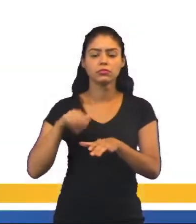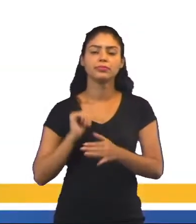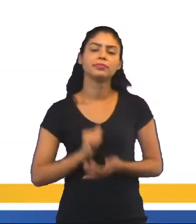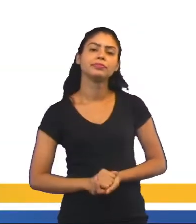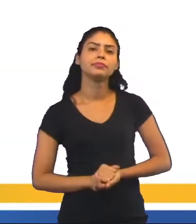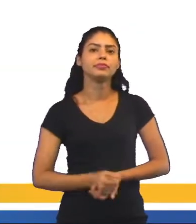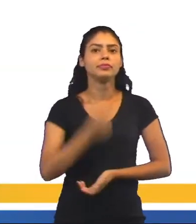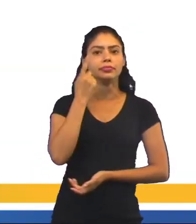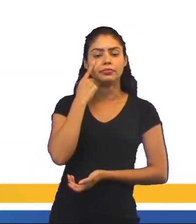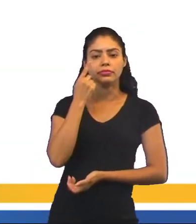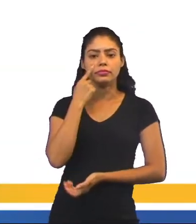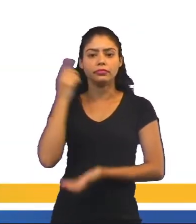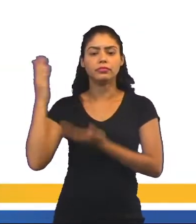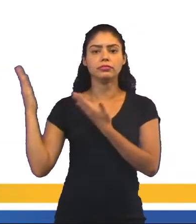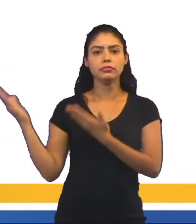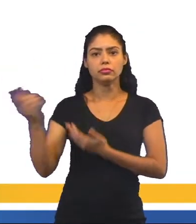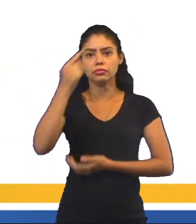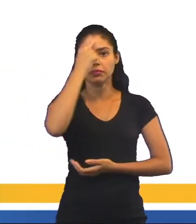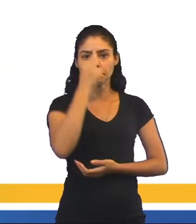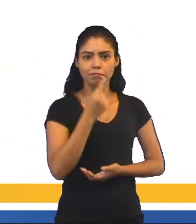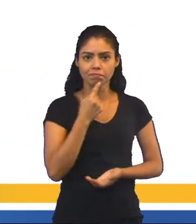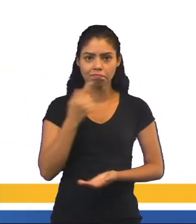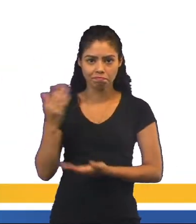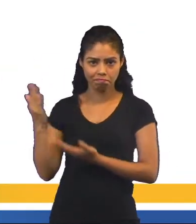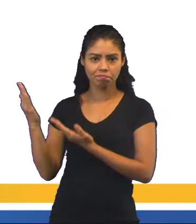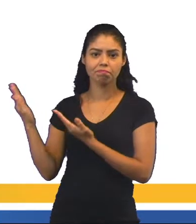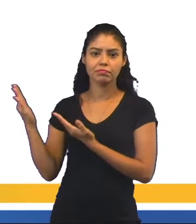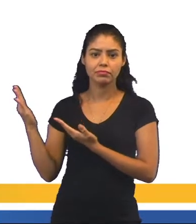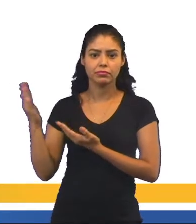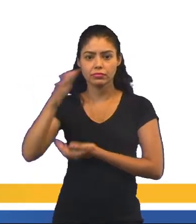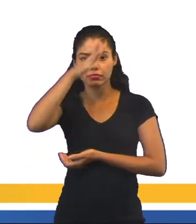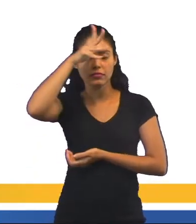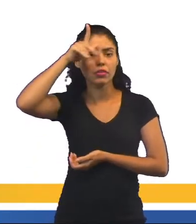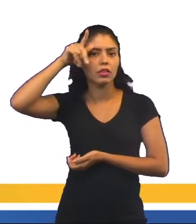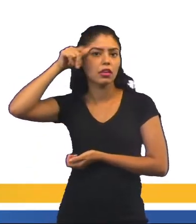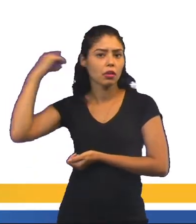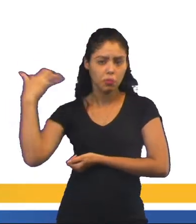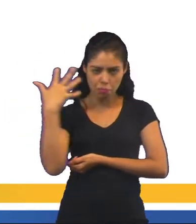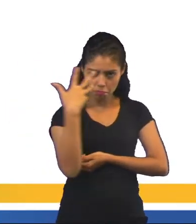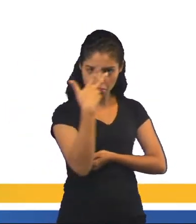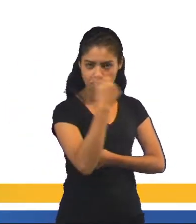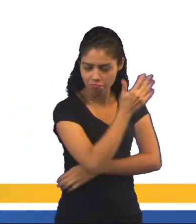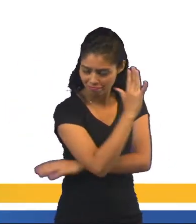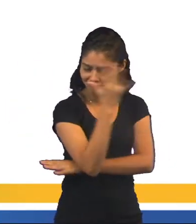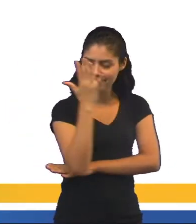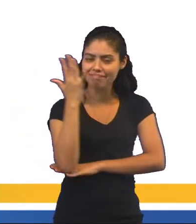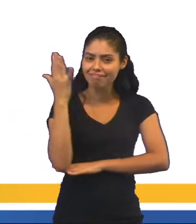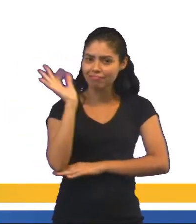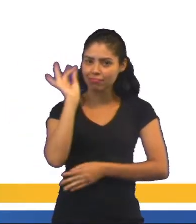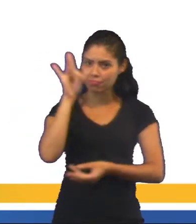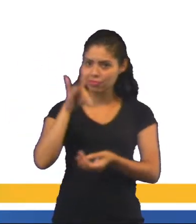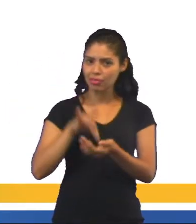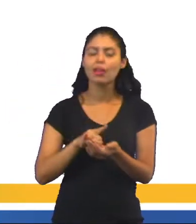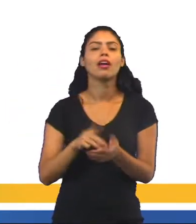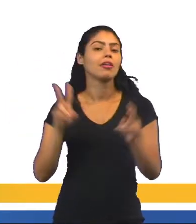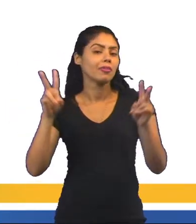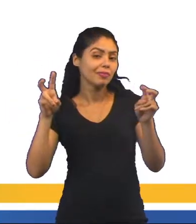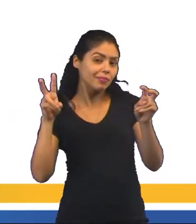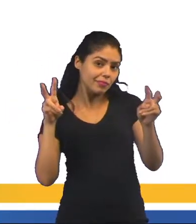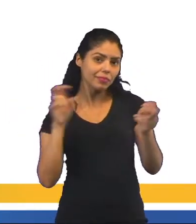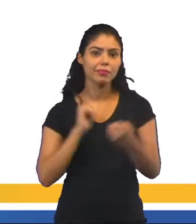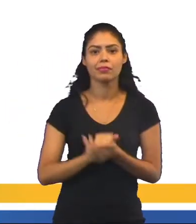Agora, presta atenção nessa imagem aí, Amazônia e suas belezas naturais. Tem tudo a ver com o tema